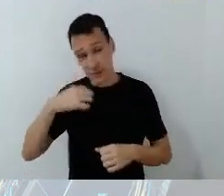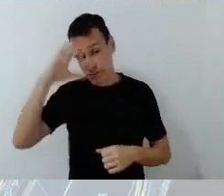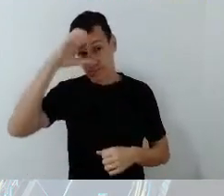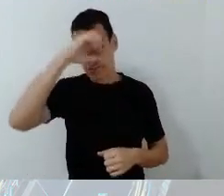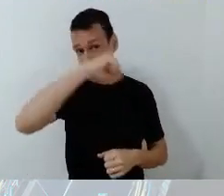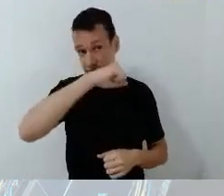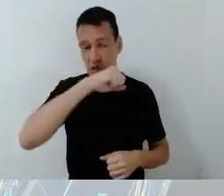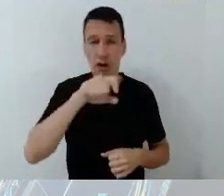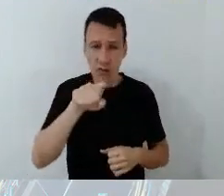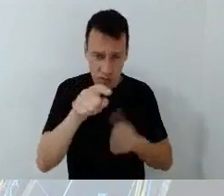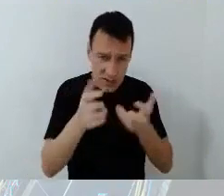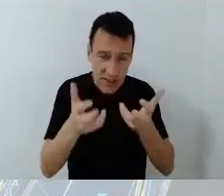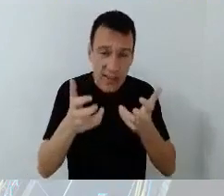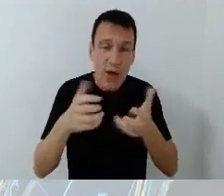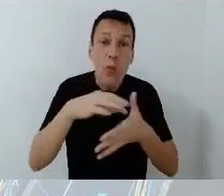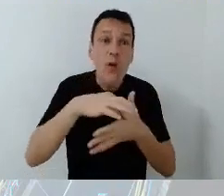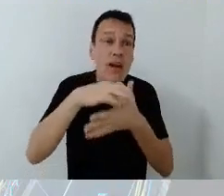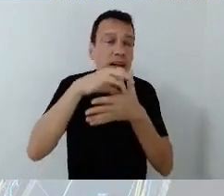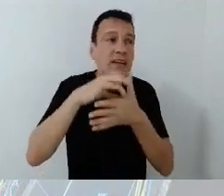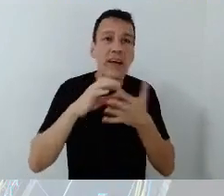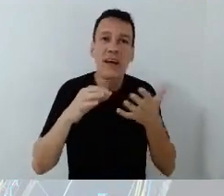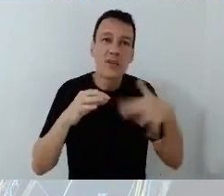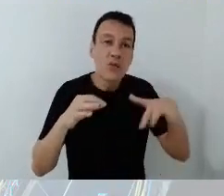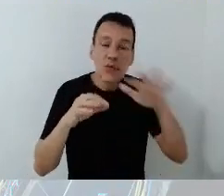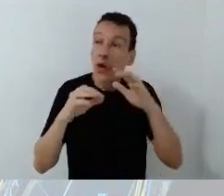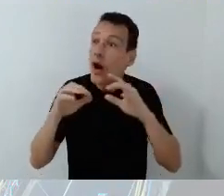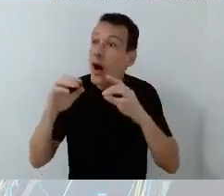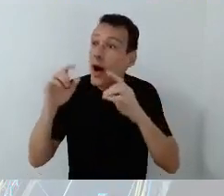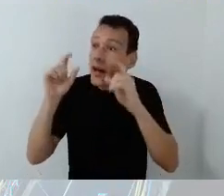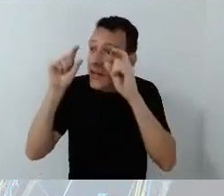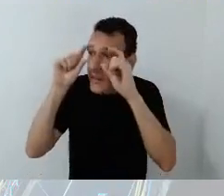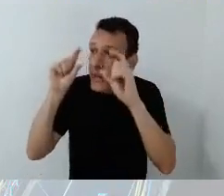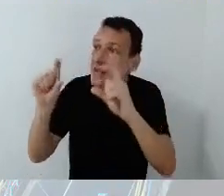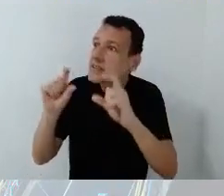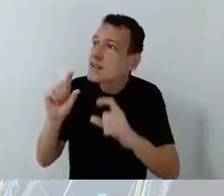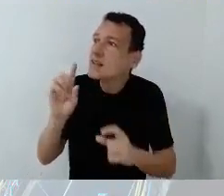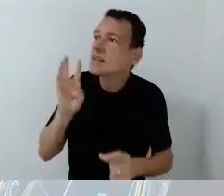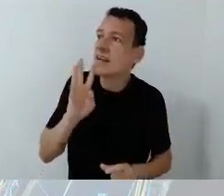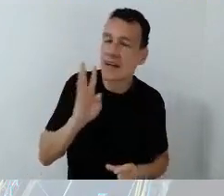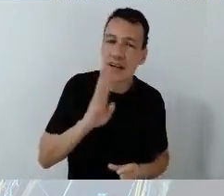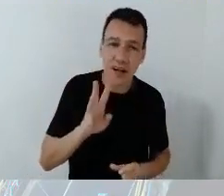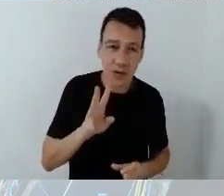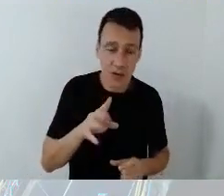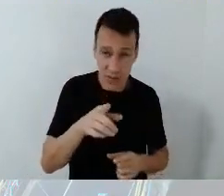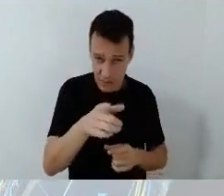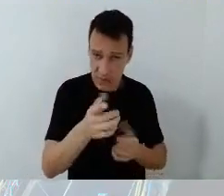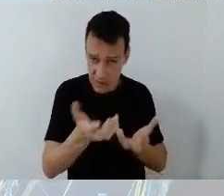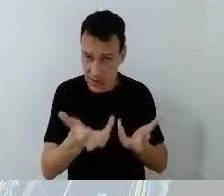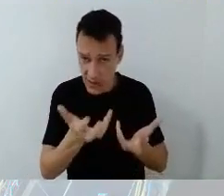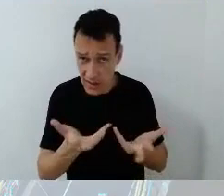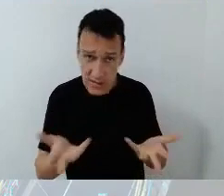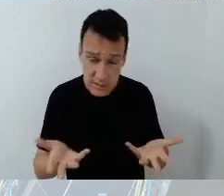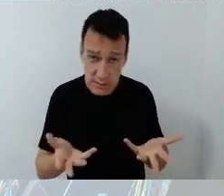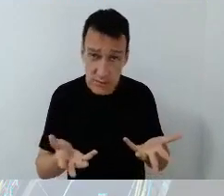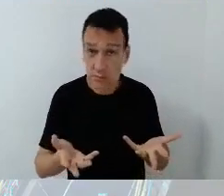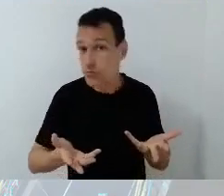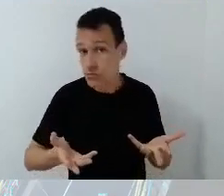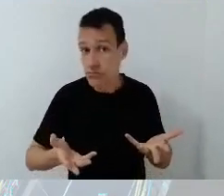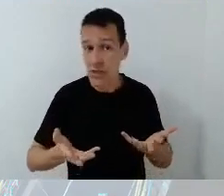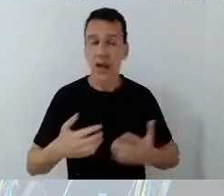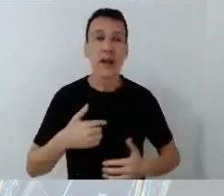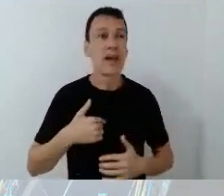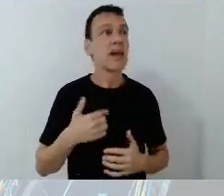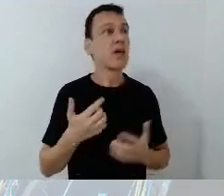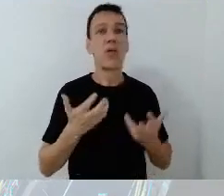interessante para os seus liderados? Você acha que isso é importante? Eu quero ser interessante para o meu liderado. Eu quero ser